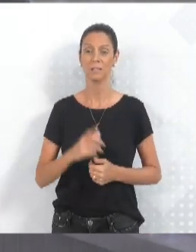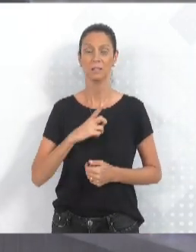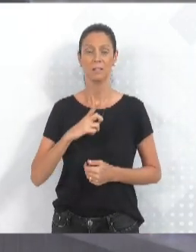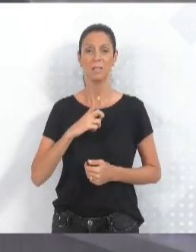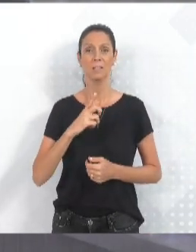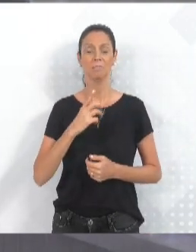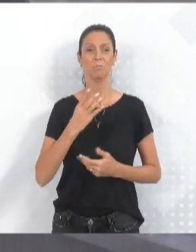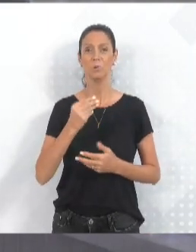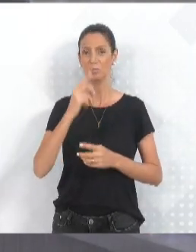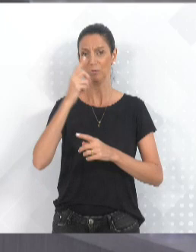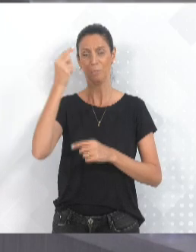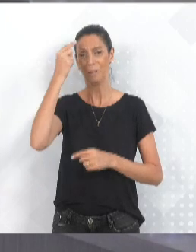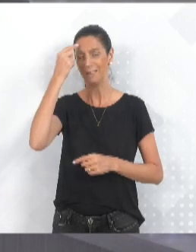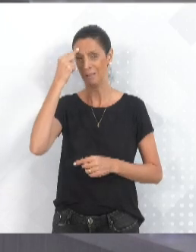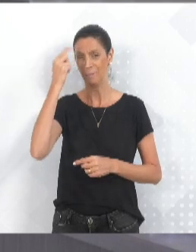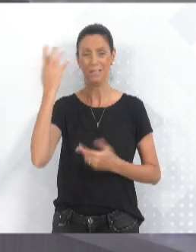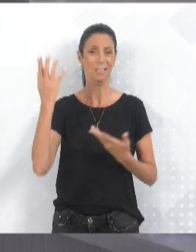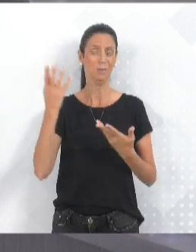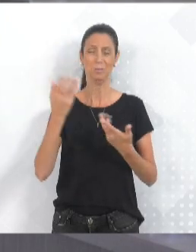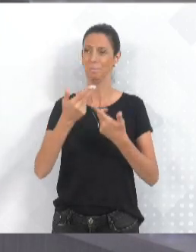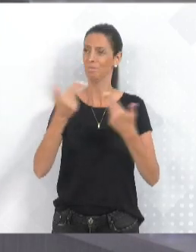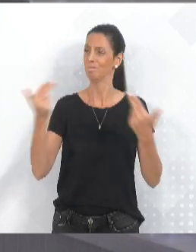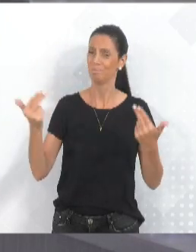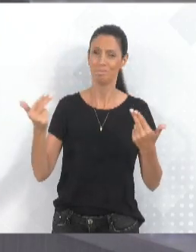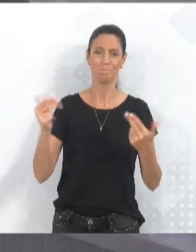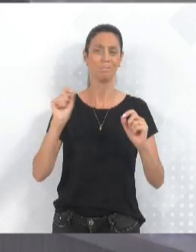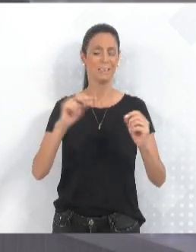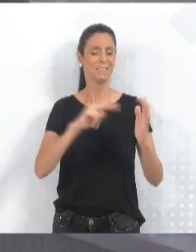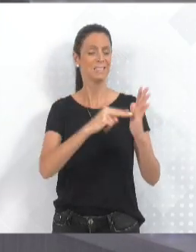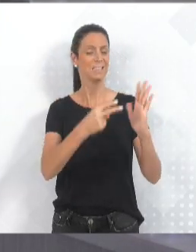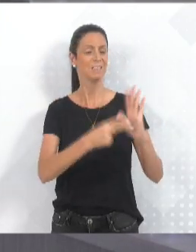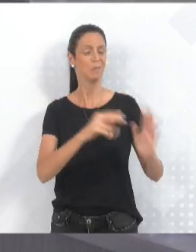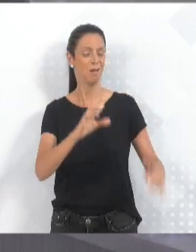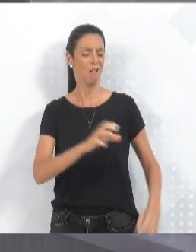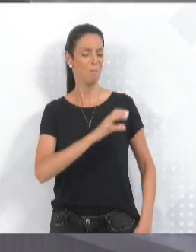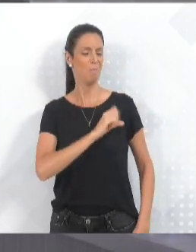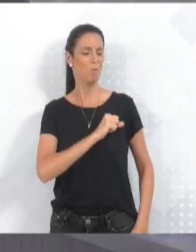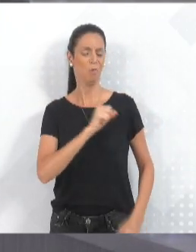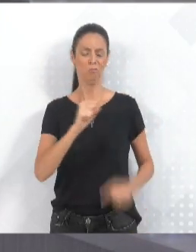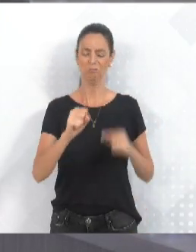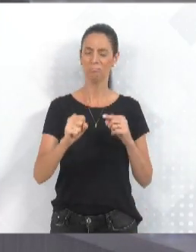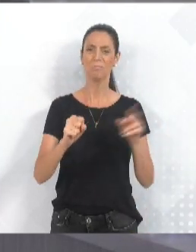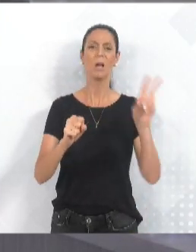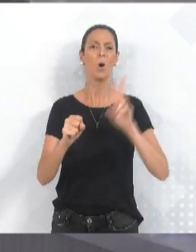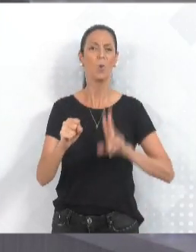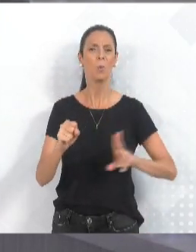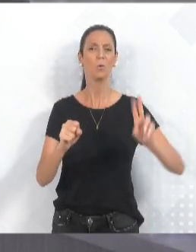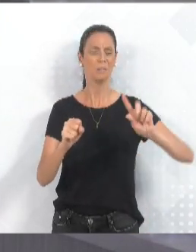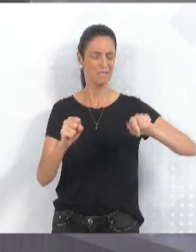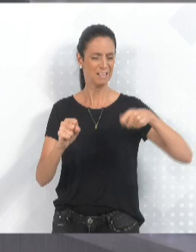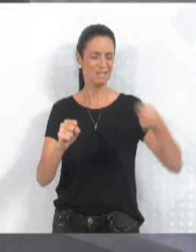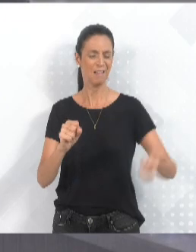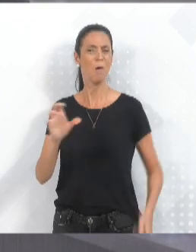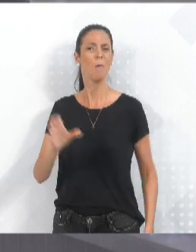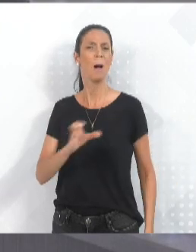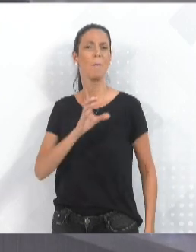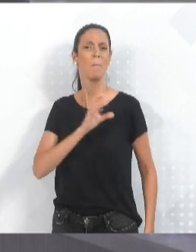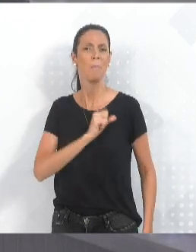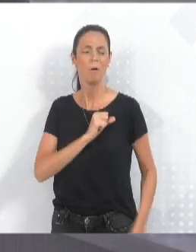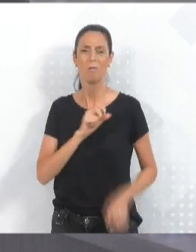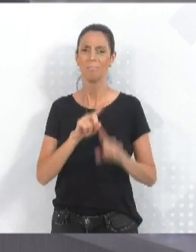minha cabeça o significado dessa palavra tão usada mas